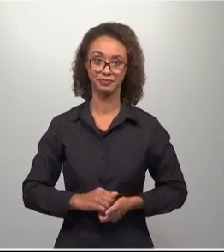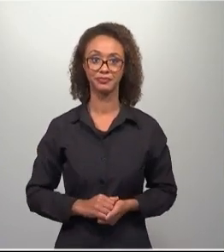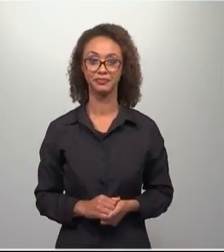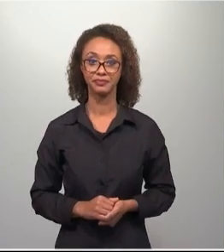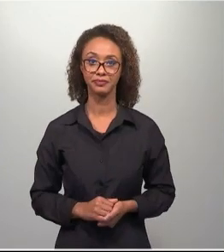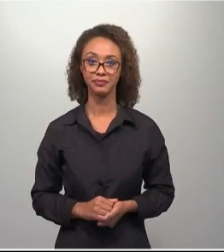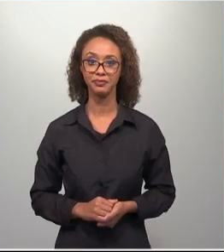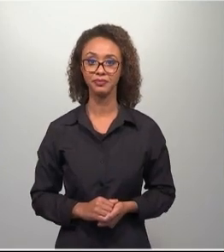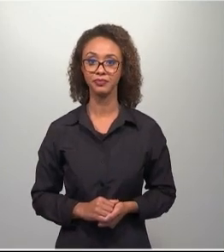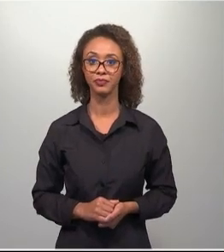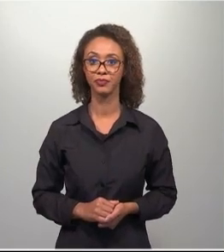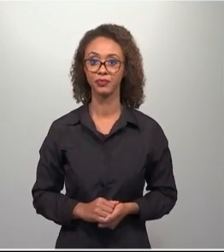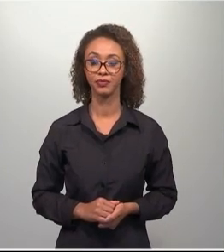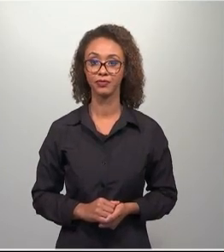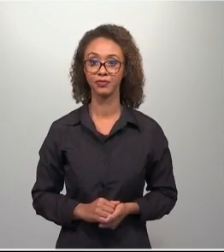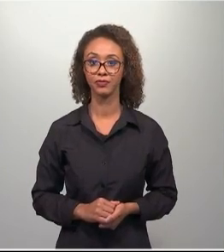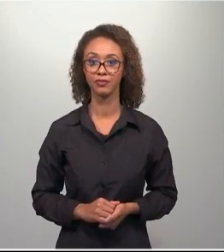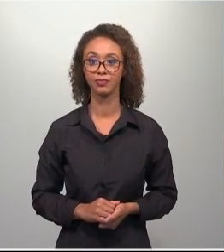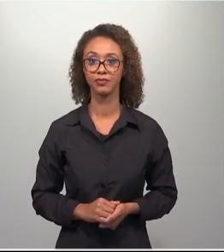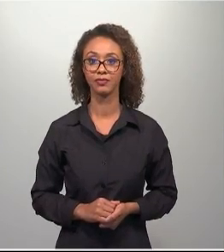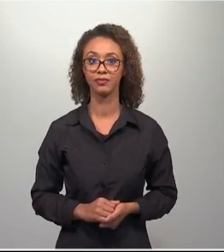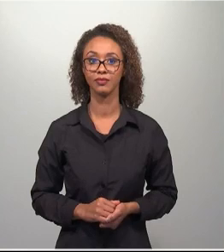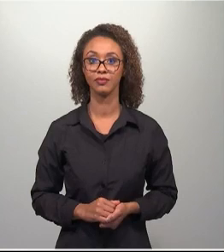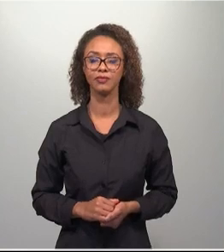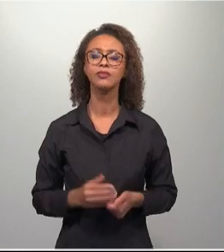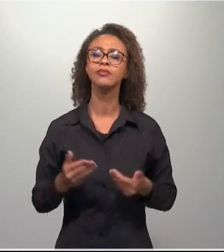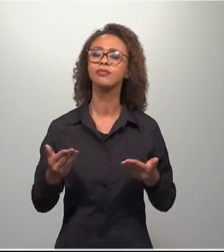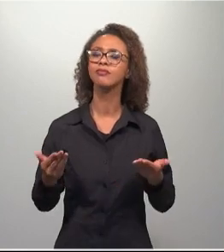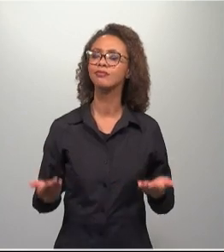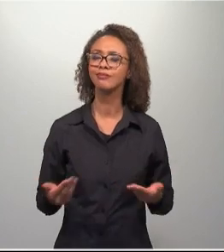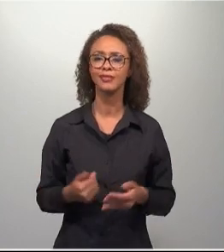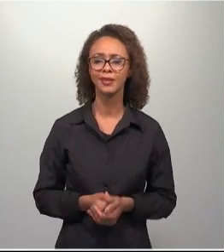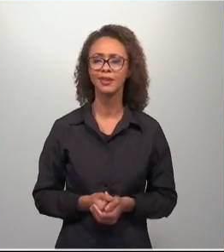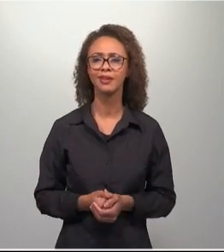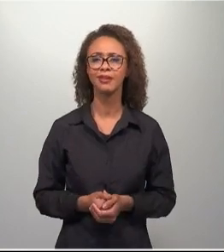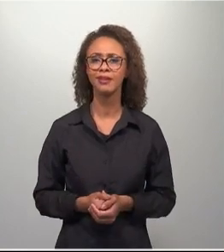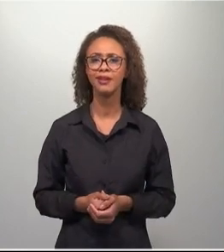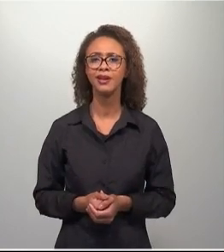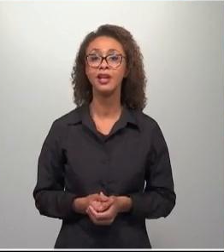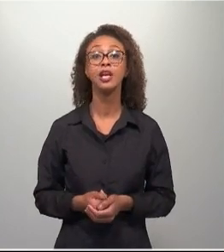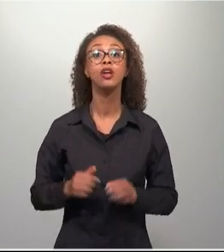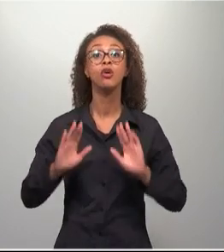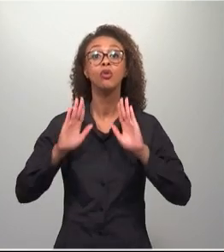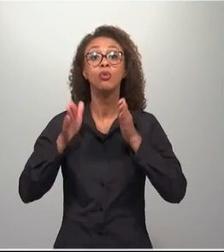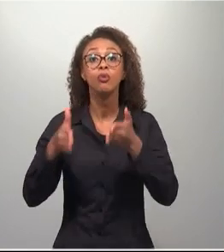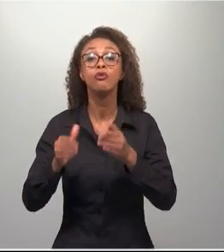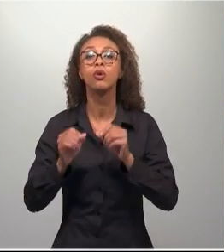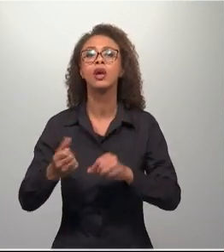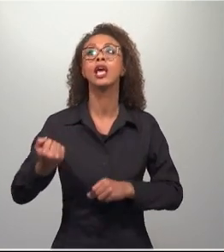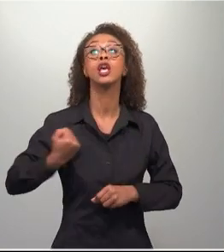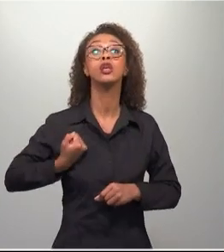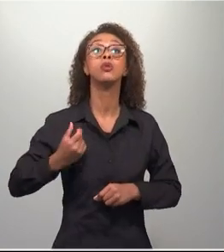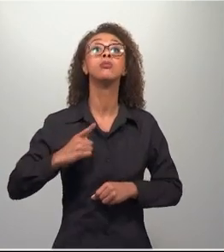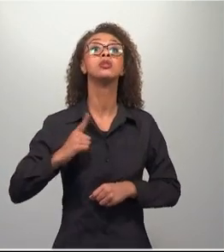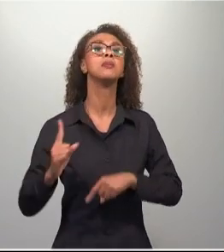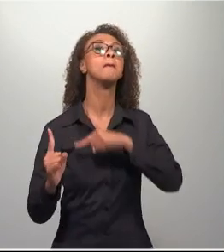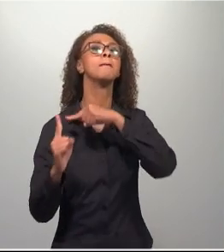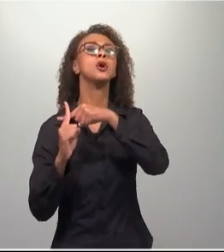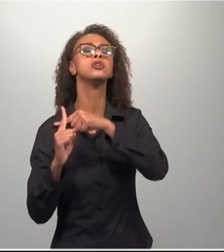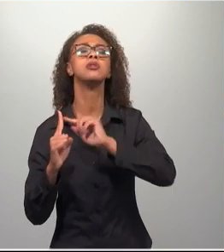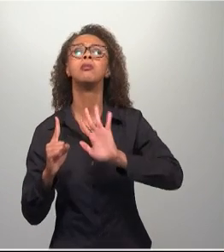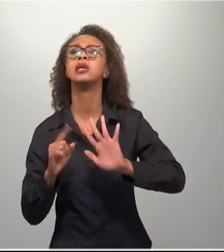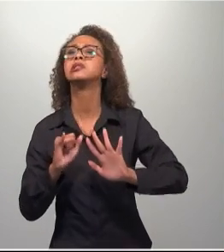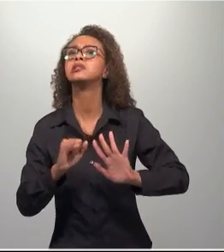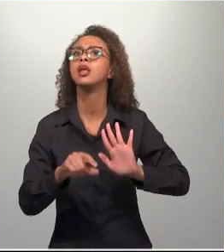que me interessa tudo isso estamos falando pra números positivos e se esses números forem